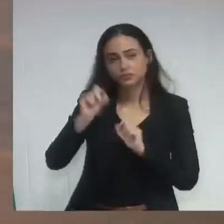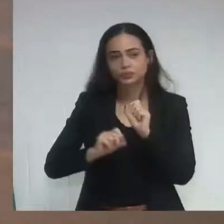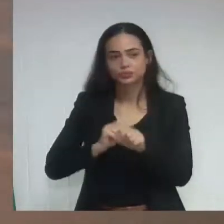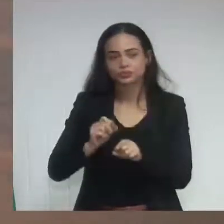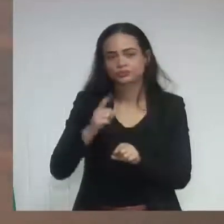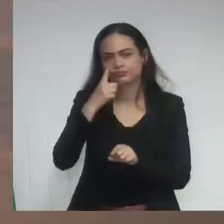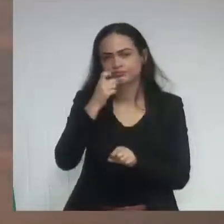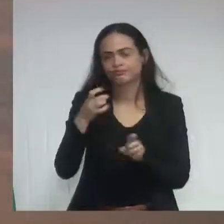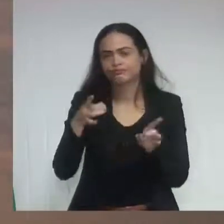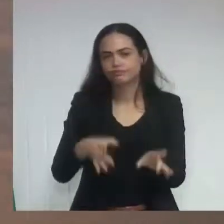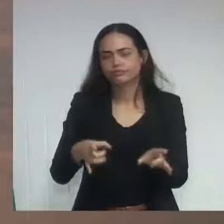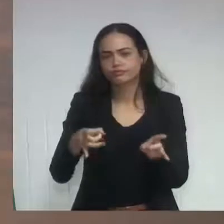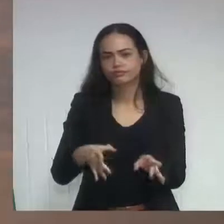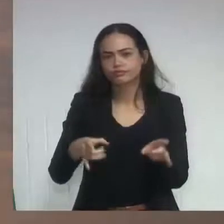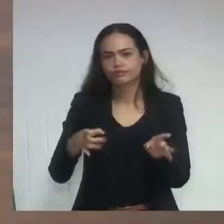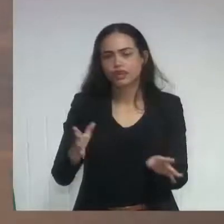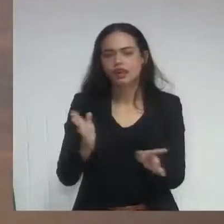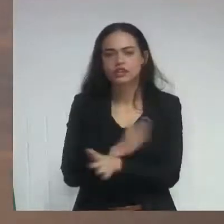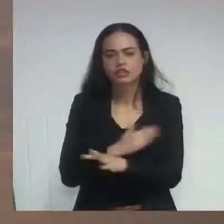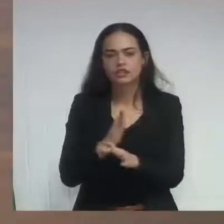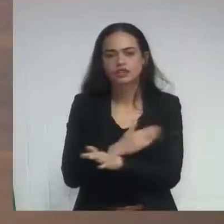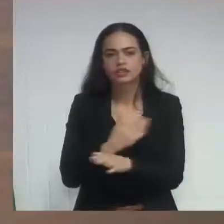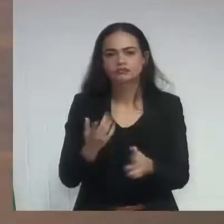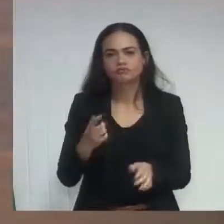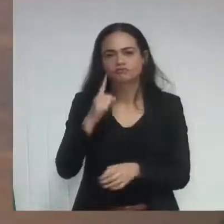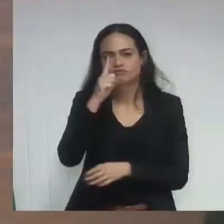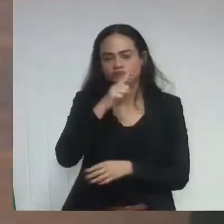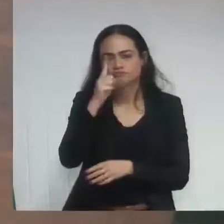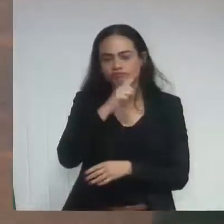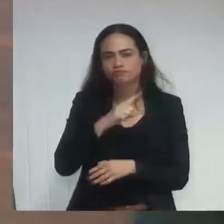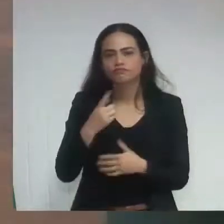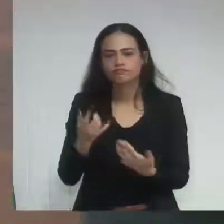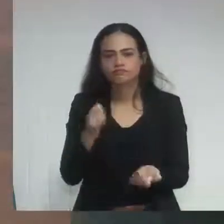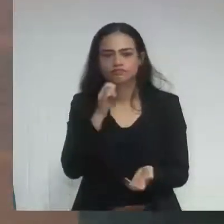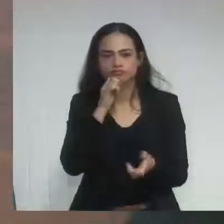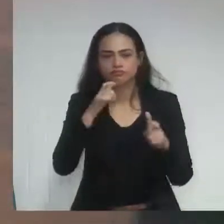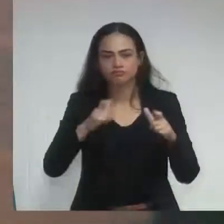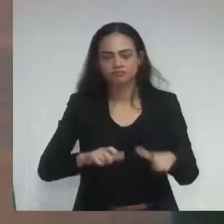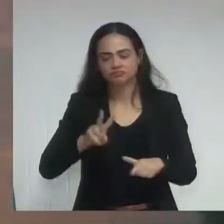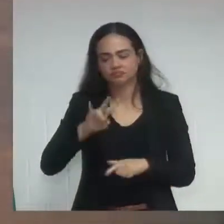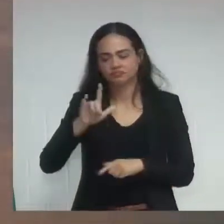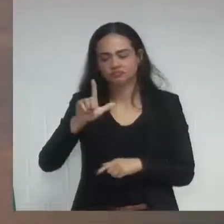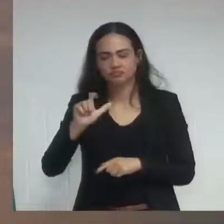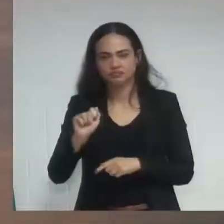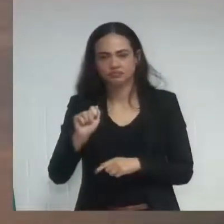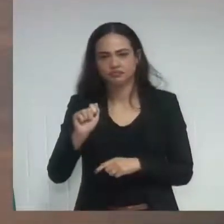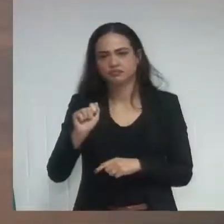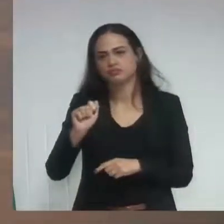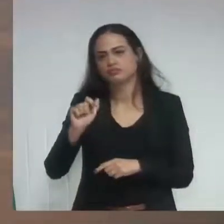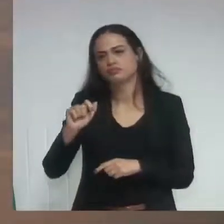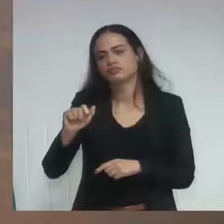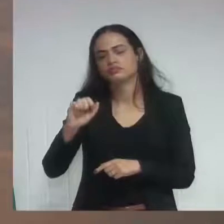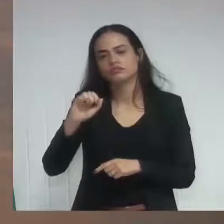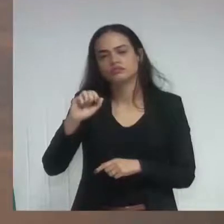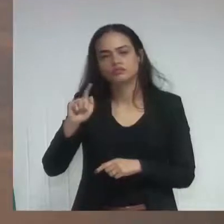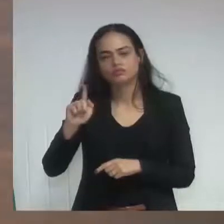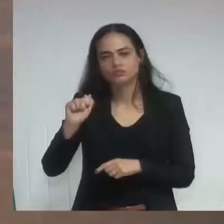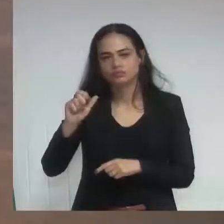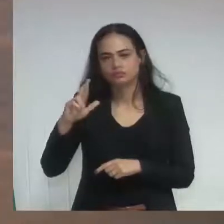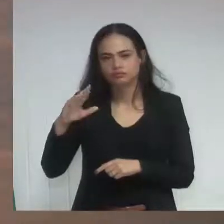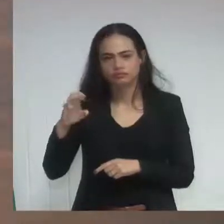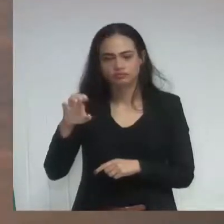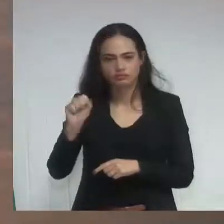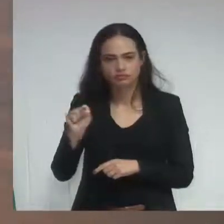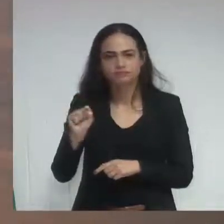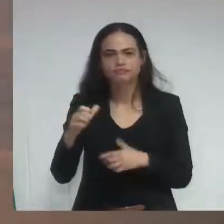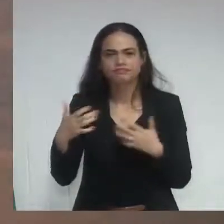despejo de lixo irregularmente na Vila Garcês, como tem acontecido, né? Uma coisa que a gente já cobrou, já teve lá, já